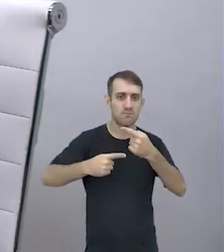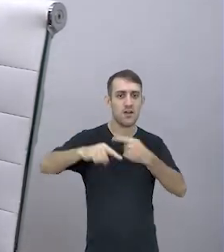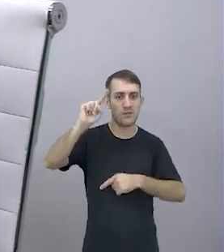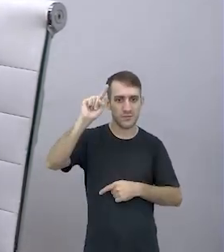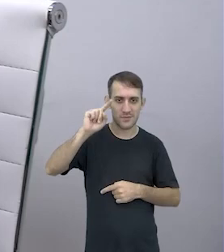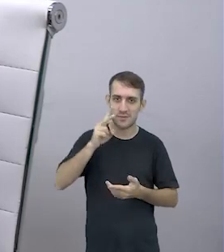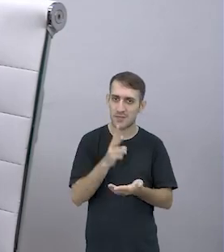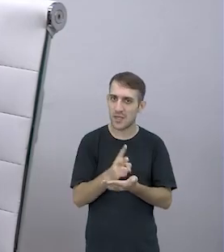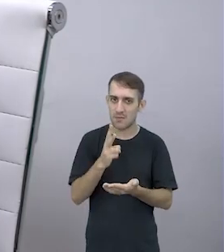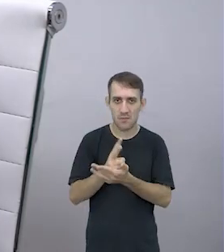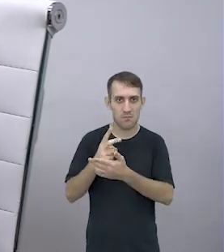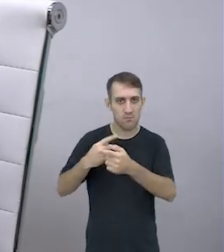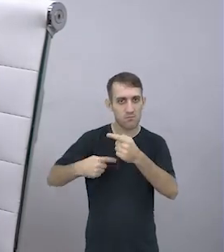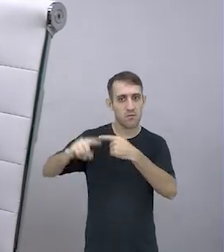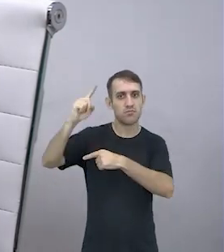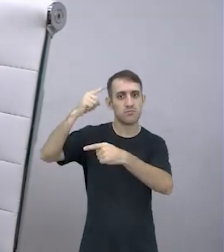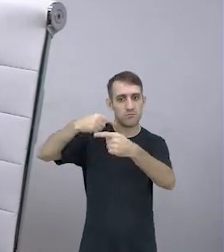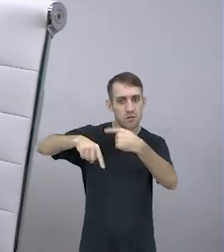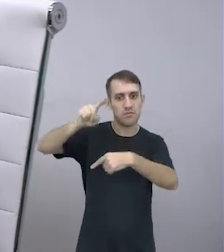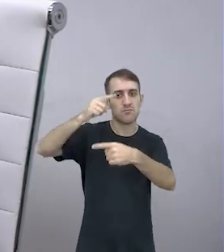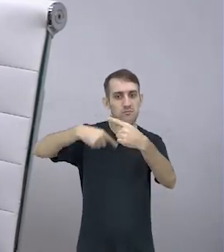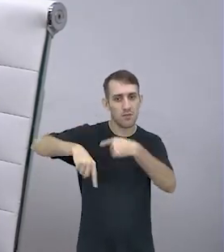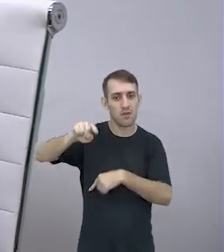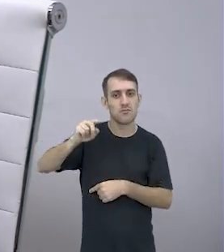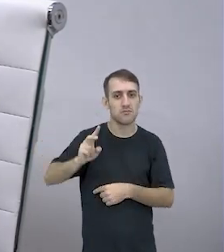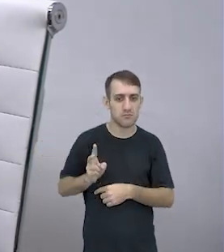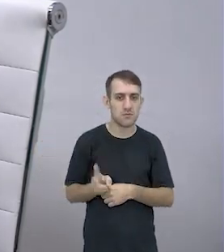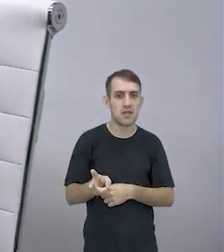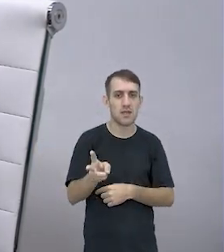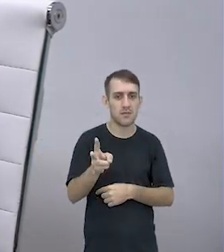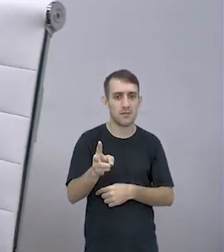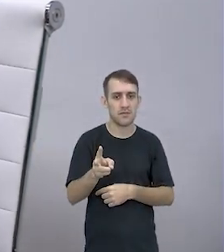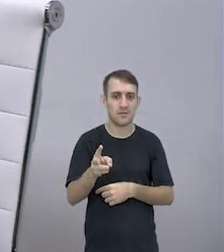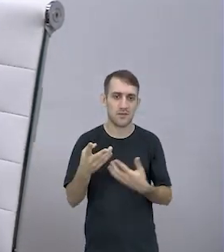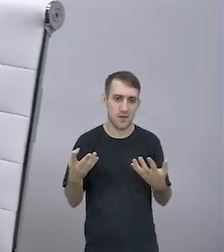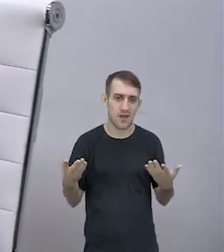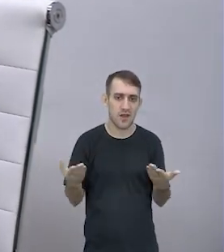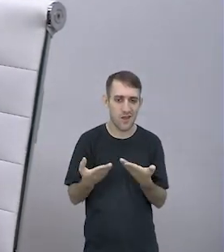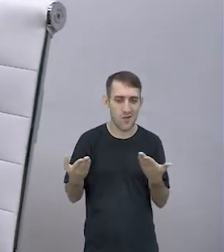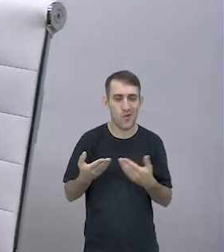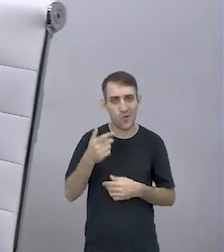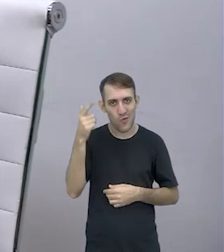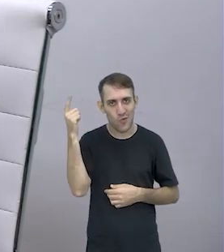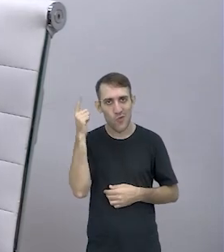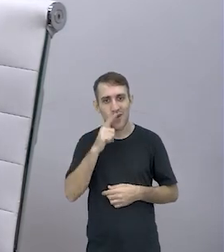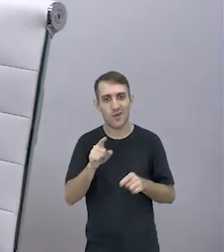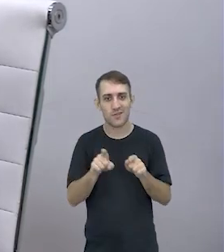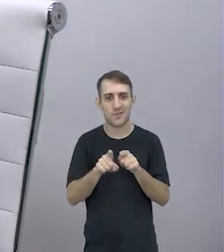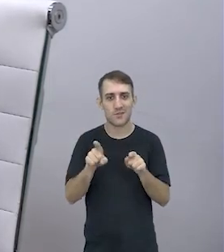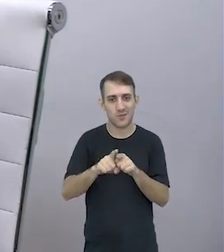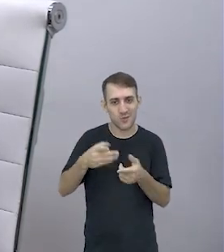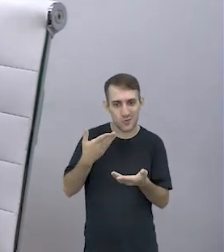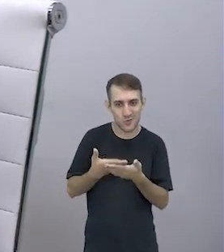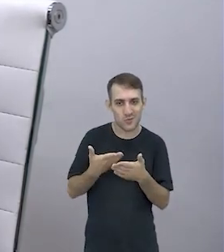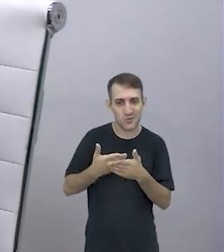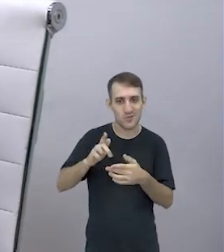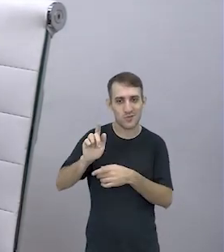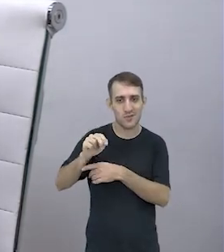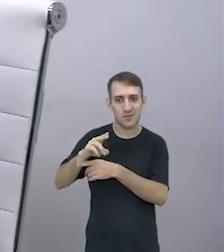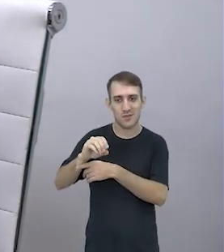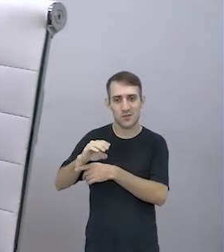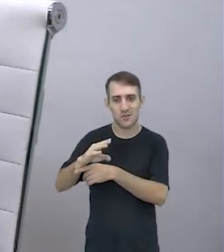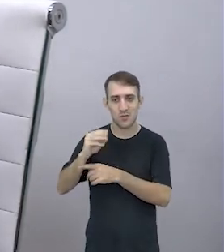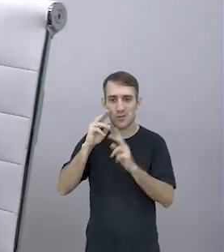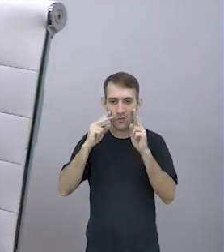vem avançando rapidamente no campo tecnológico, e aí também avança o estudo do genoma, tanto